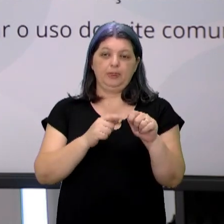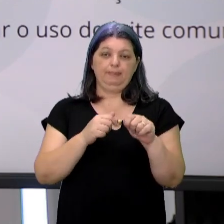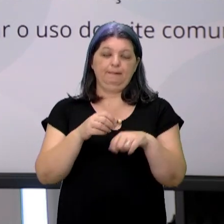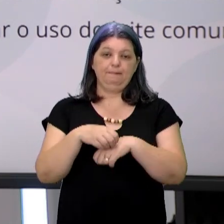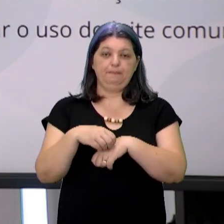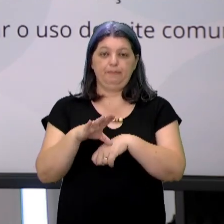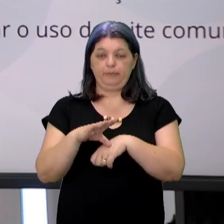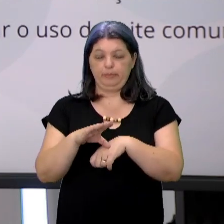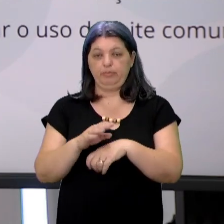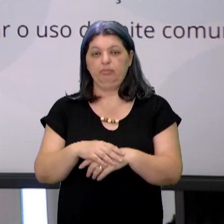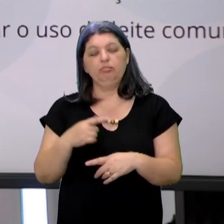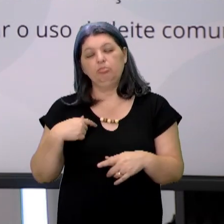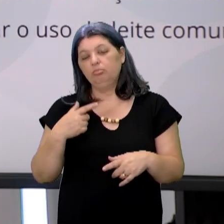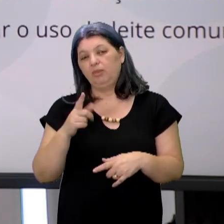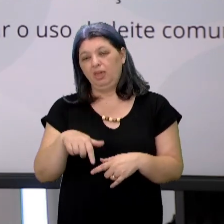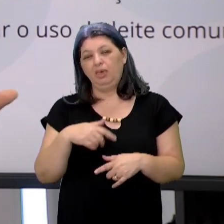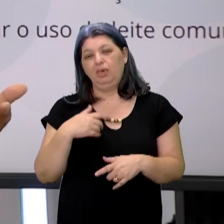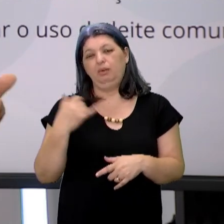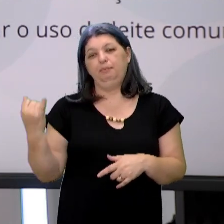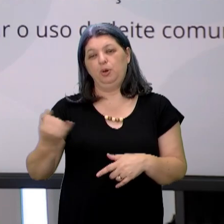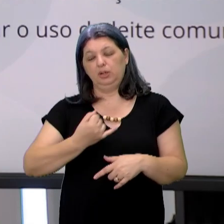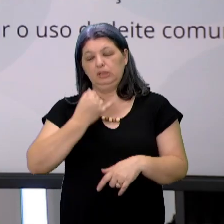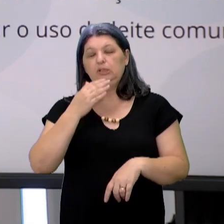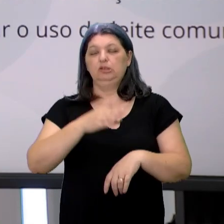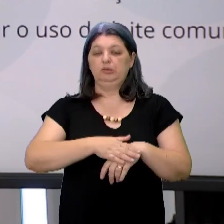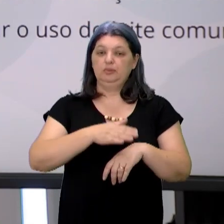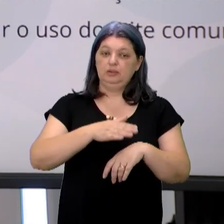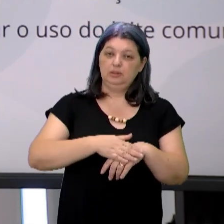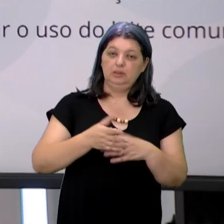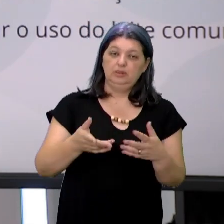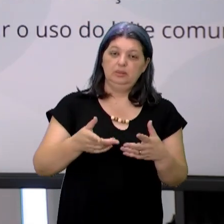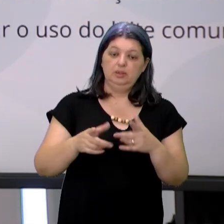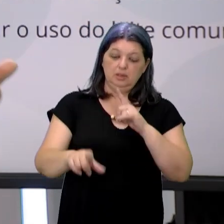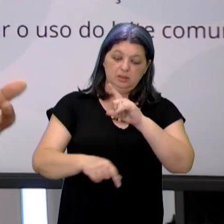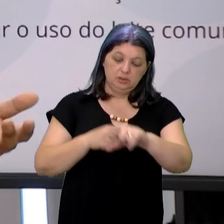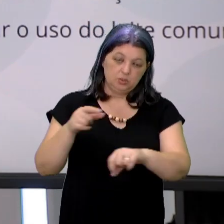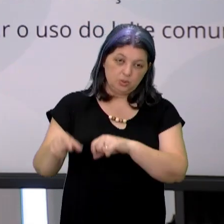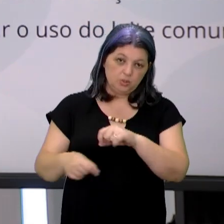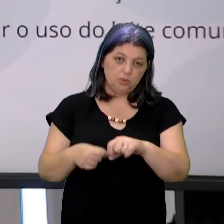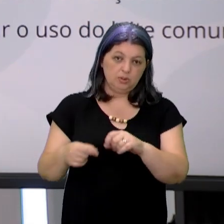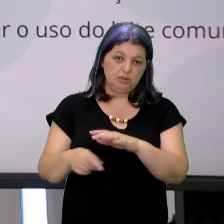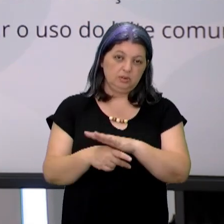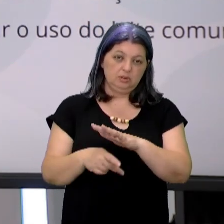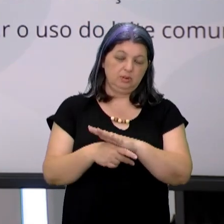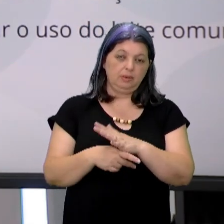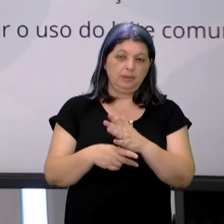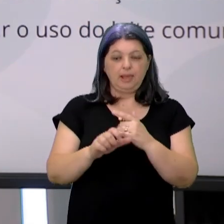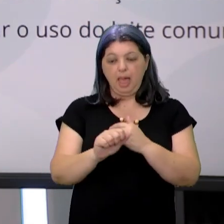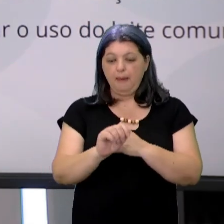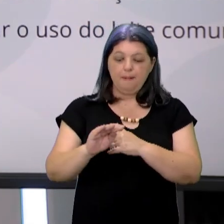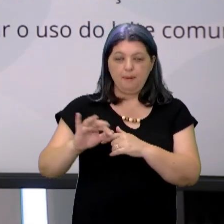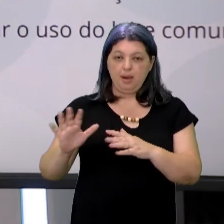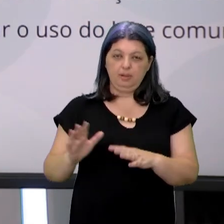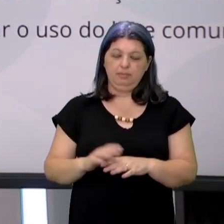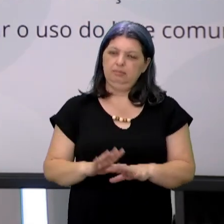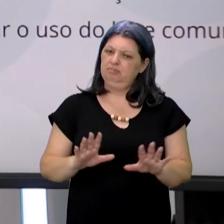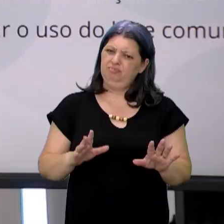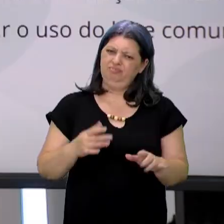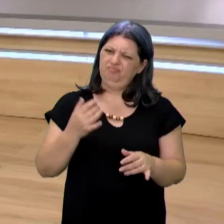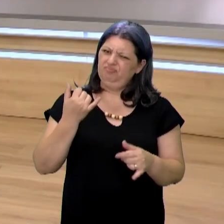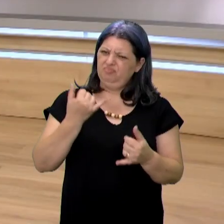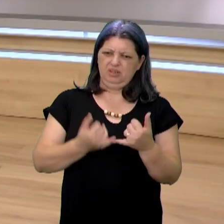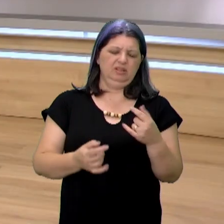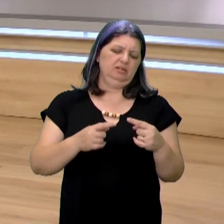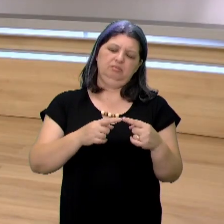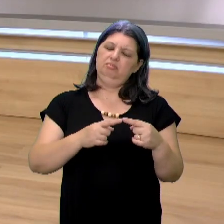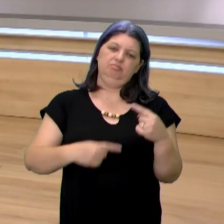por exemplo, é importante fazer escolhas assim, assado, X, A ou B, não me parece que seja esse o intuito